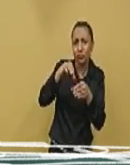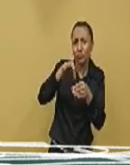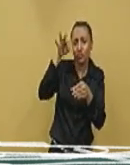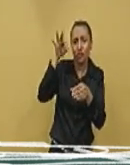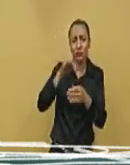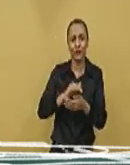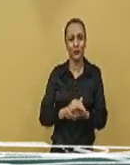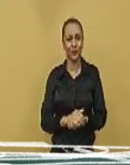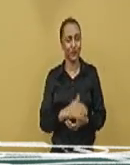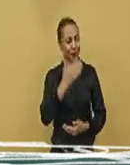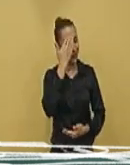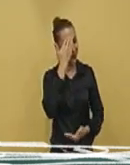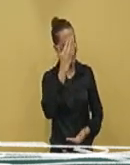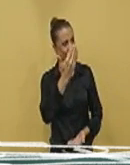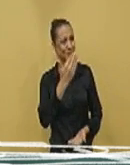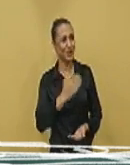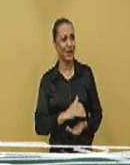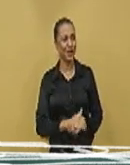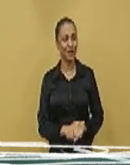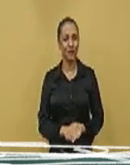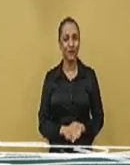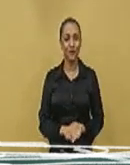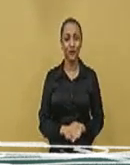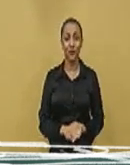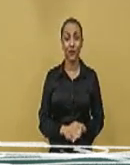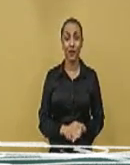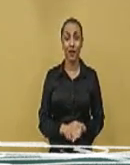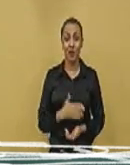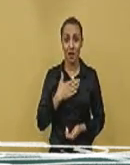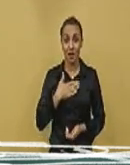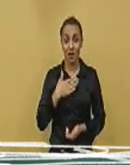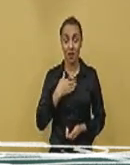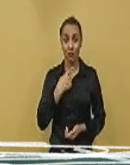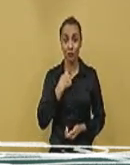Obrigada, Fabiana. O motivo da minha